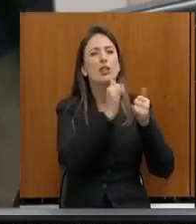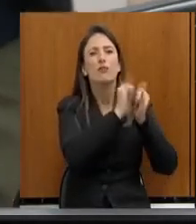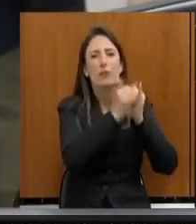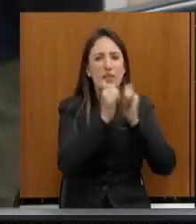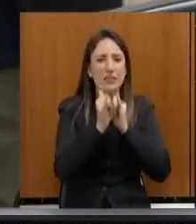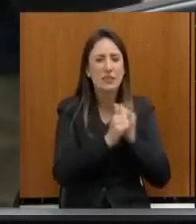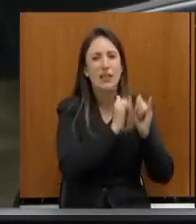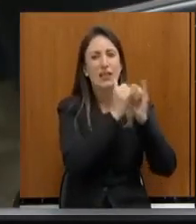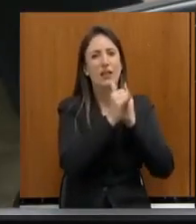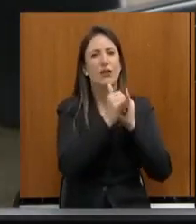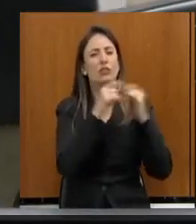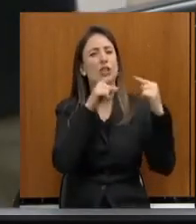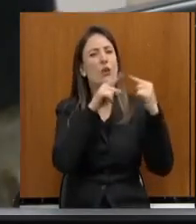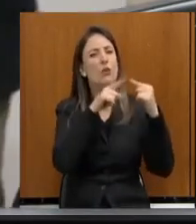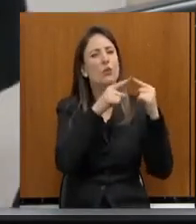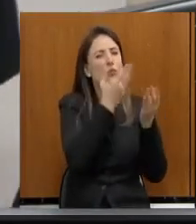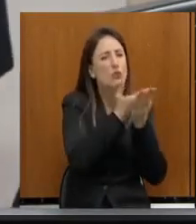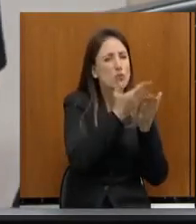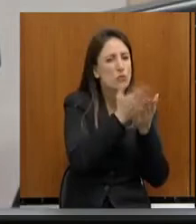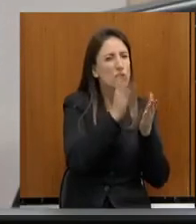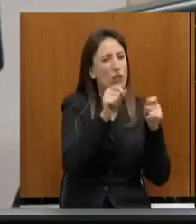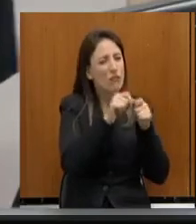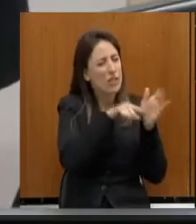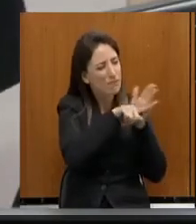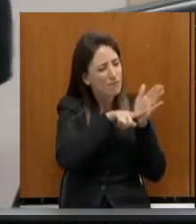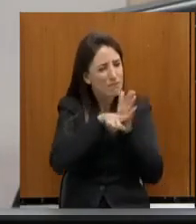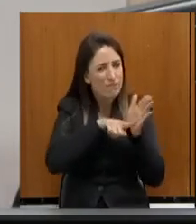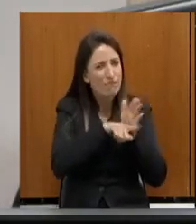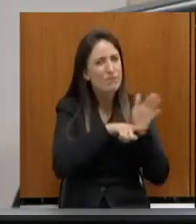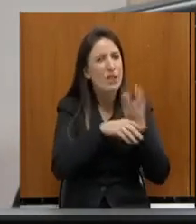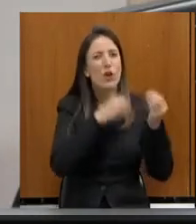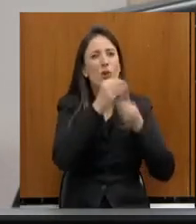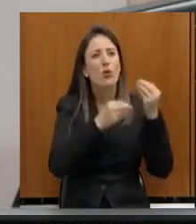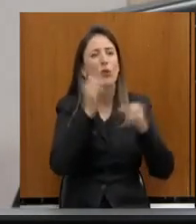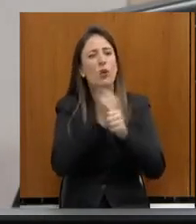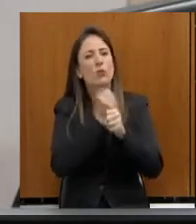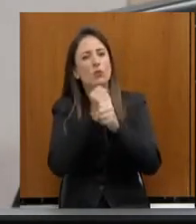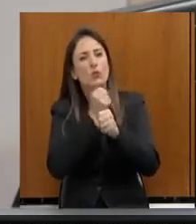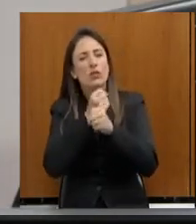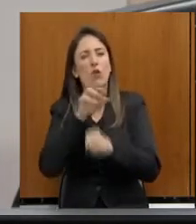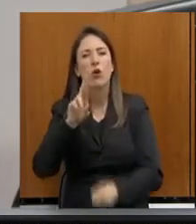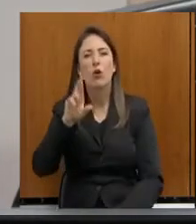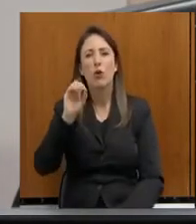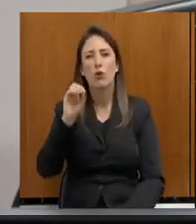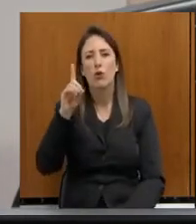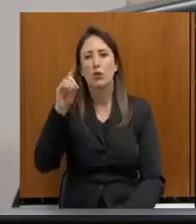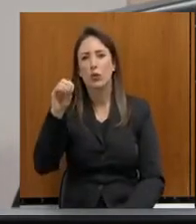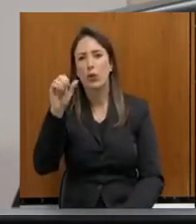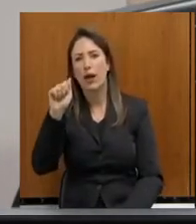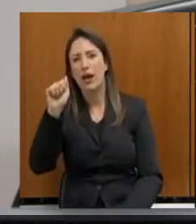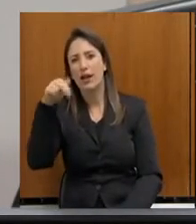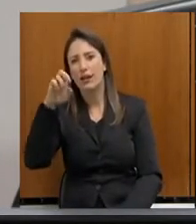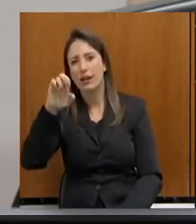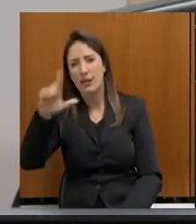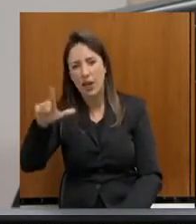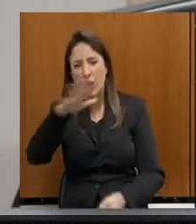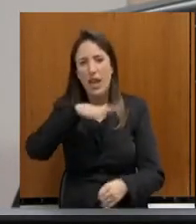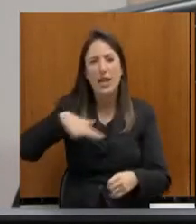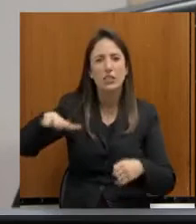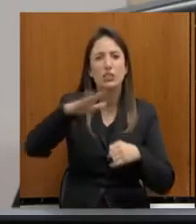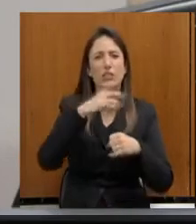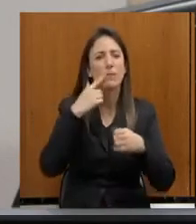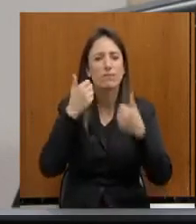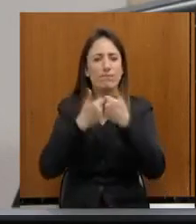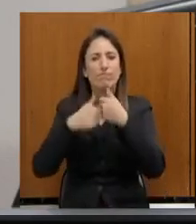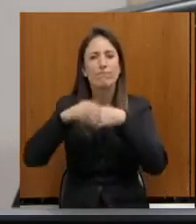estudos a elaborados no escopo do projeto de construção do Rodoanel da região metropolitana de Belo Horizonte